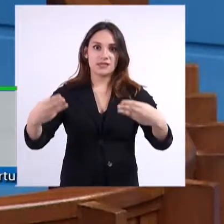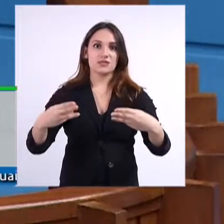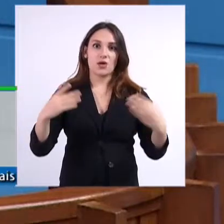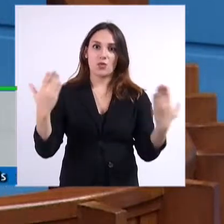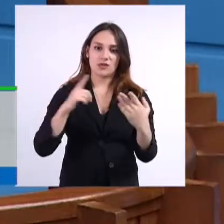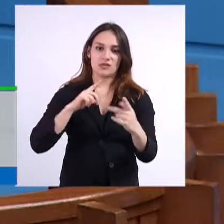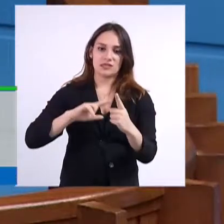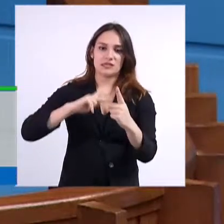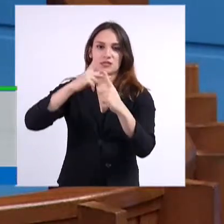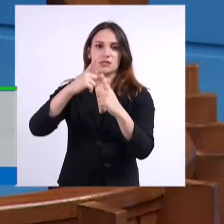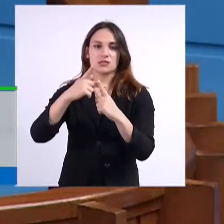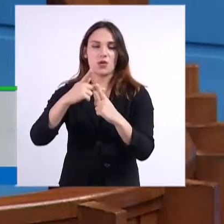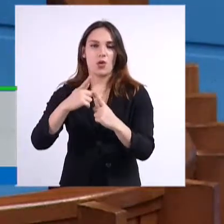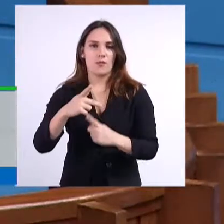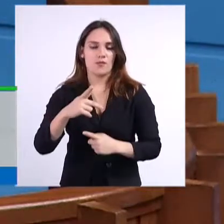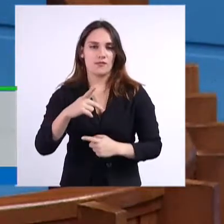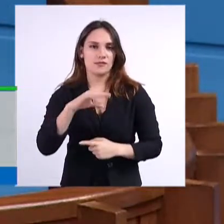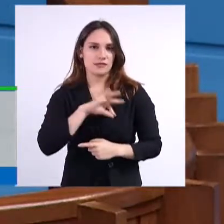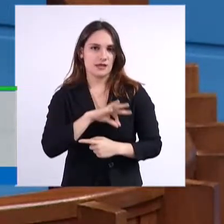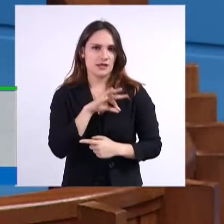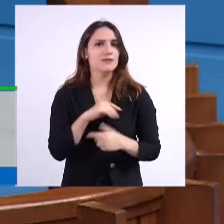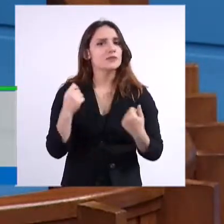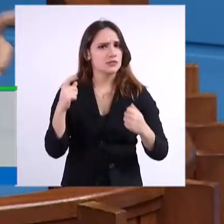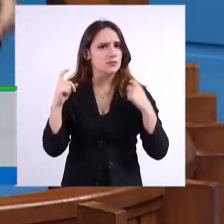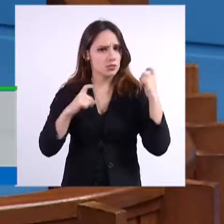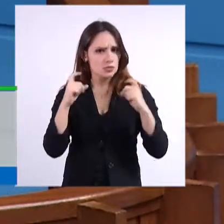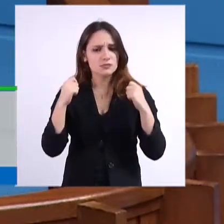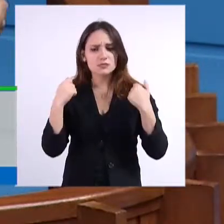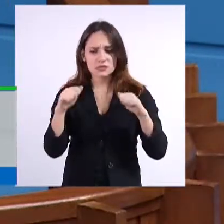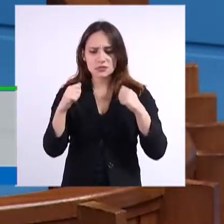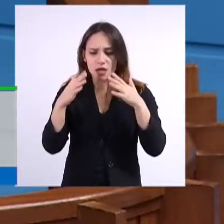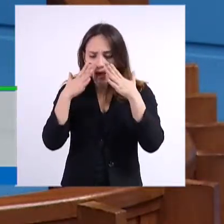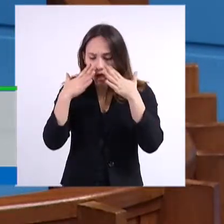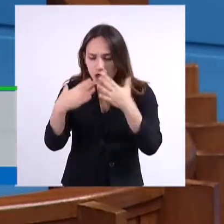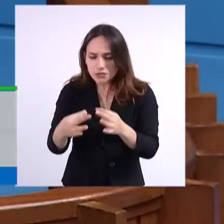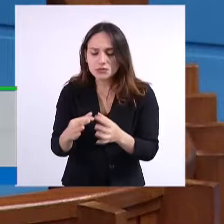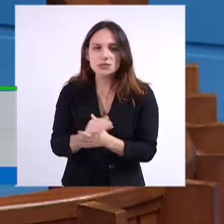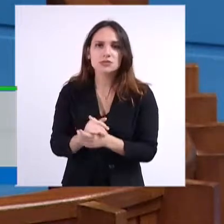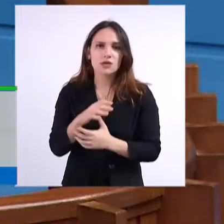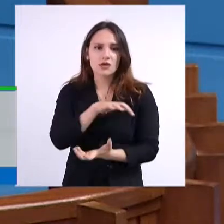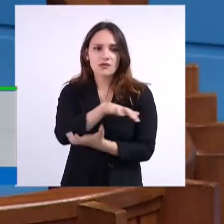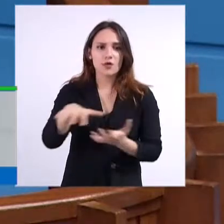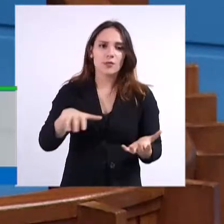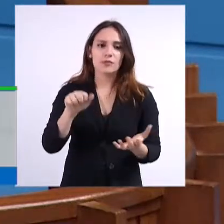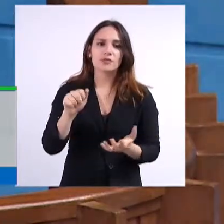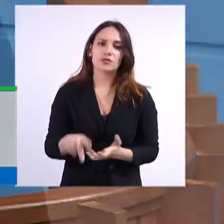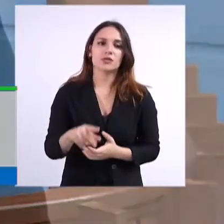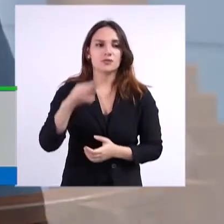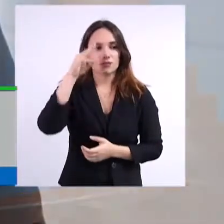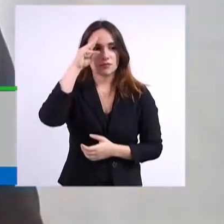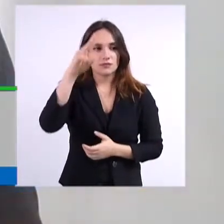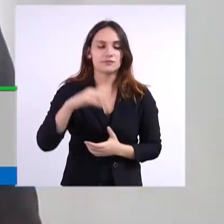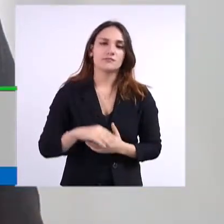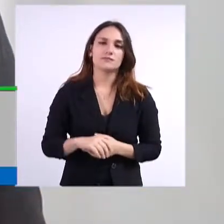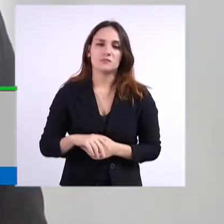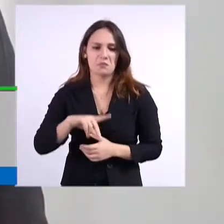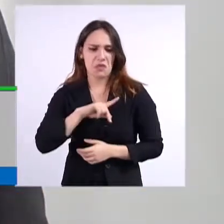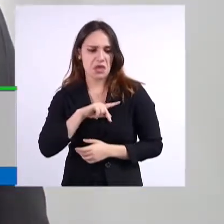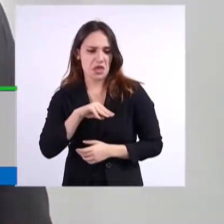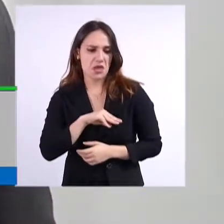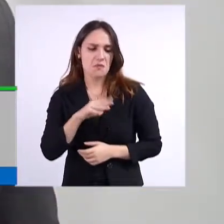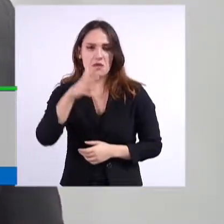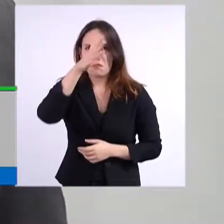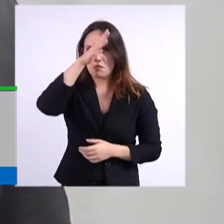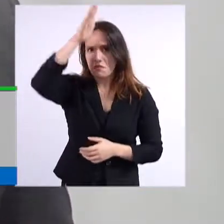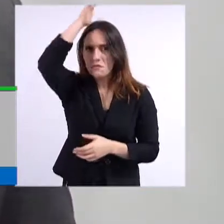se preocupar mais com essa questão, reforma da Previdência dos militares. Eu acho, da Polícia Militar, do Corpo de